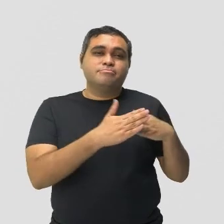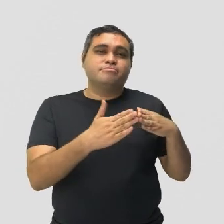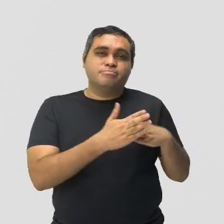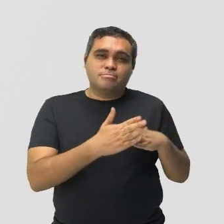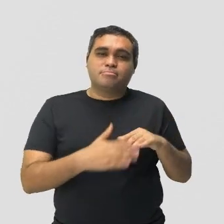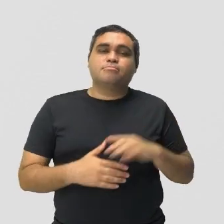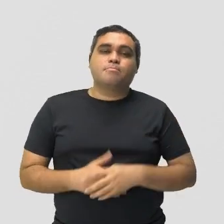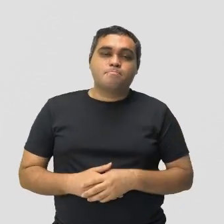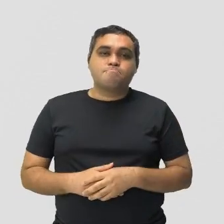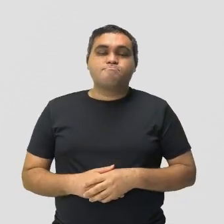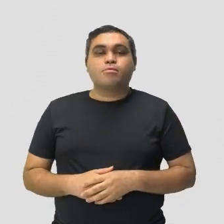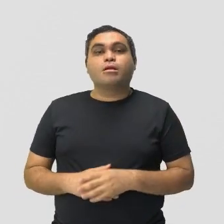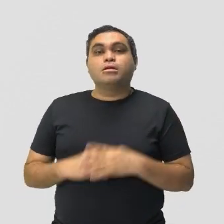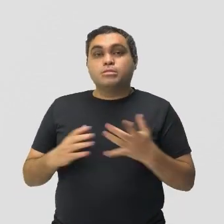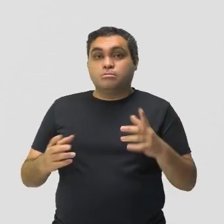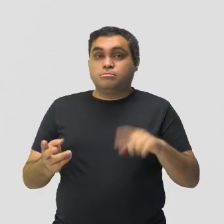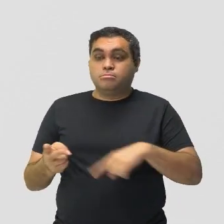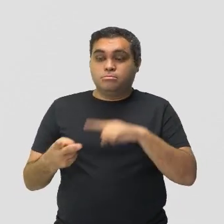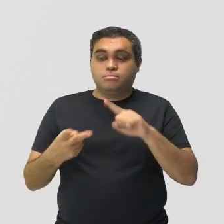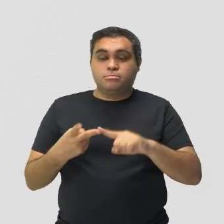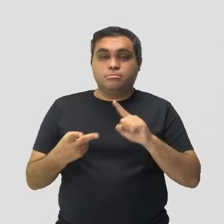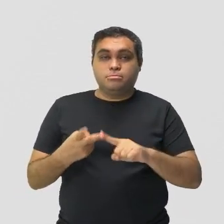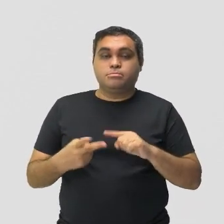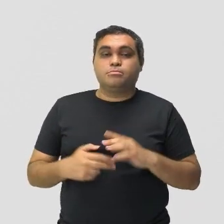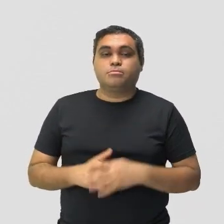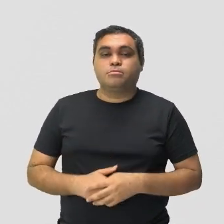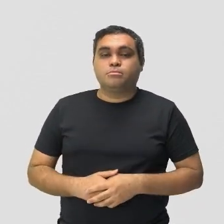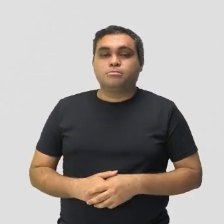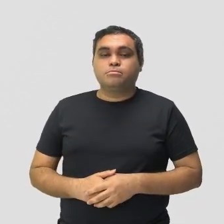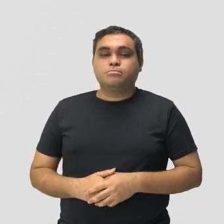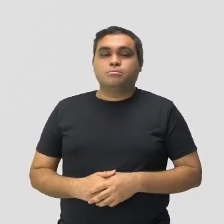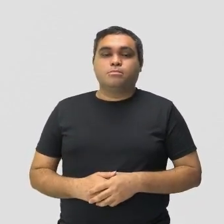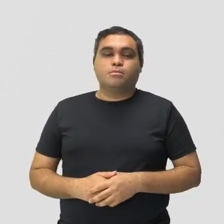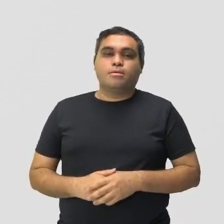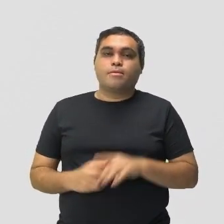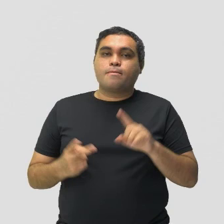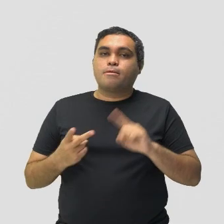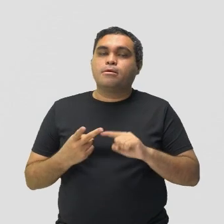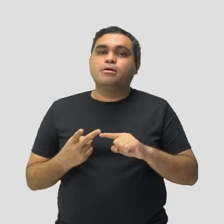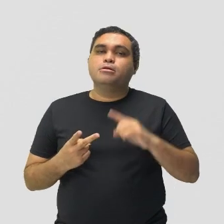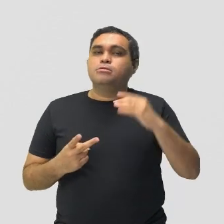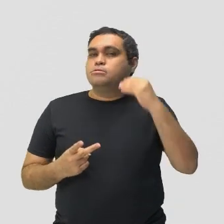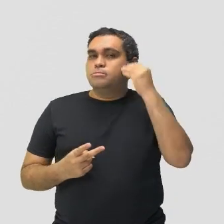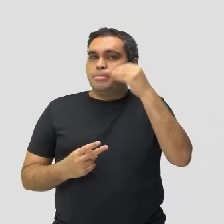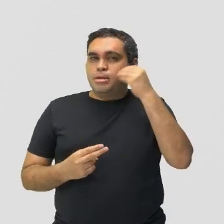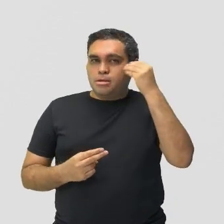essa é a questão 1. A questão 2 é sobre a experimentação, né?